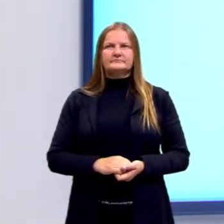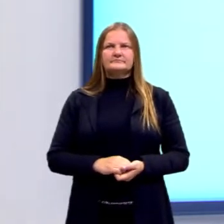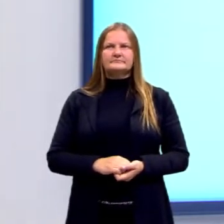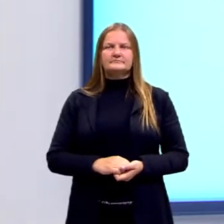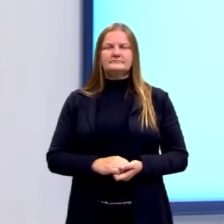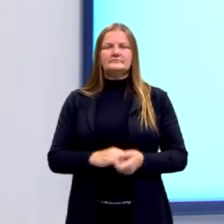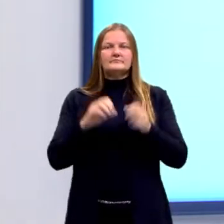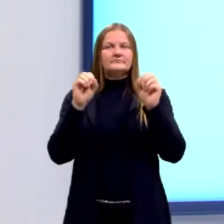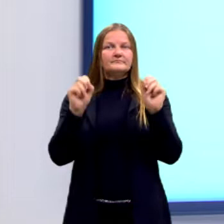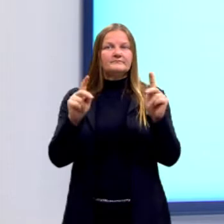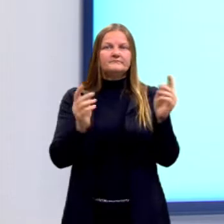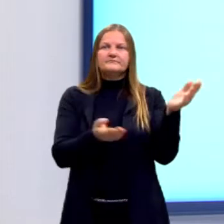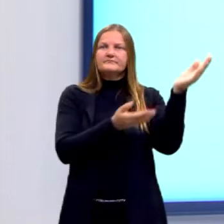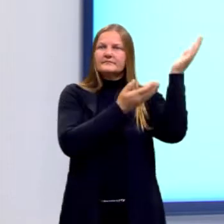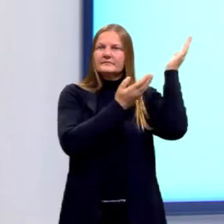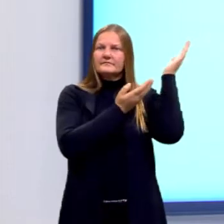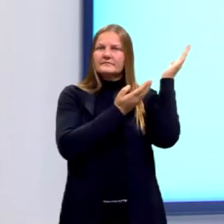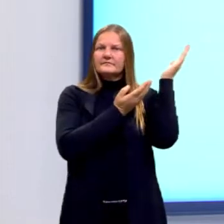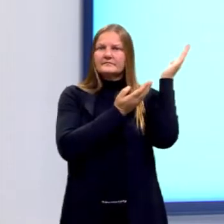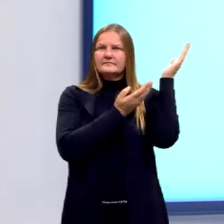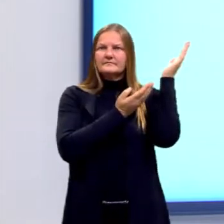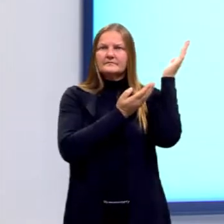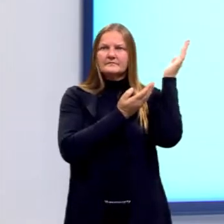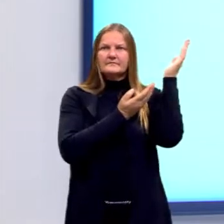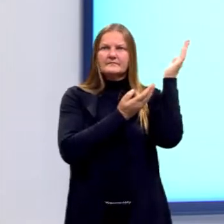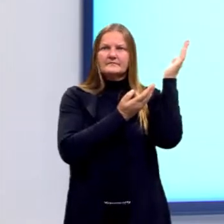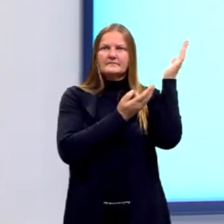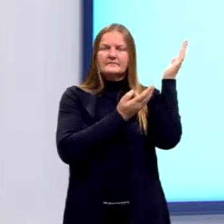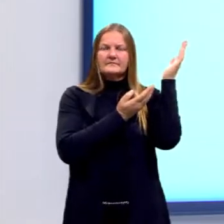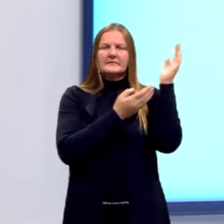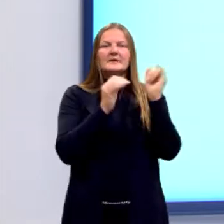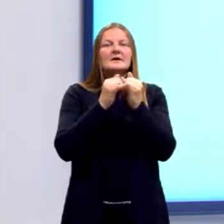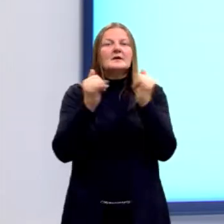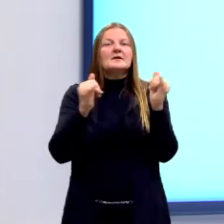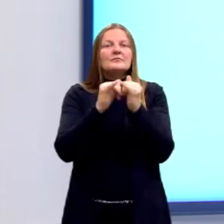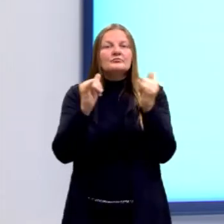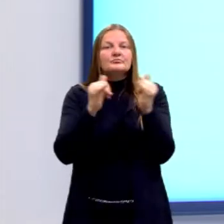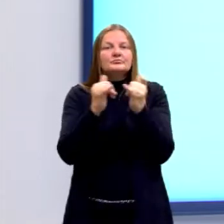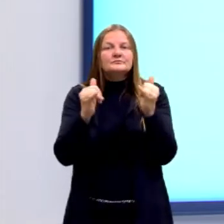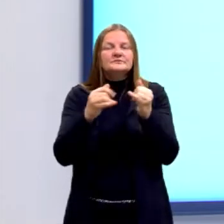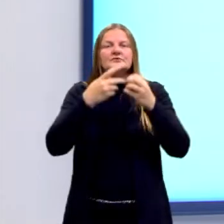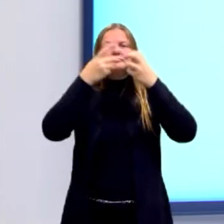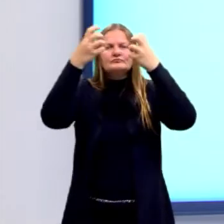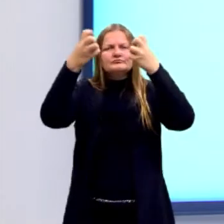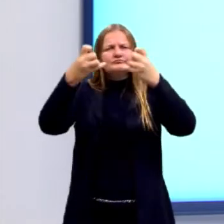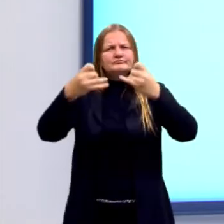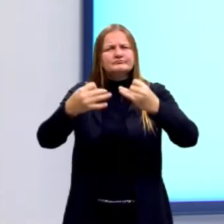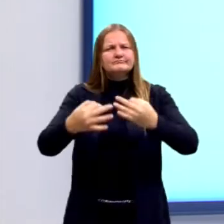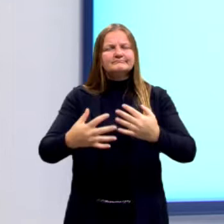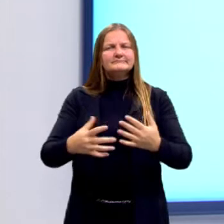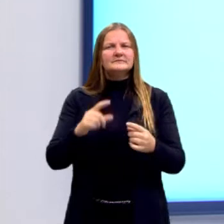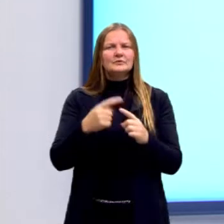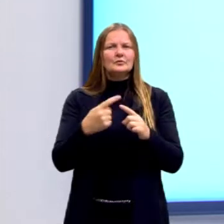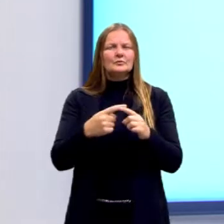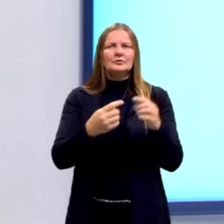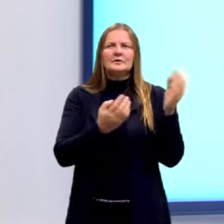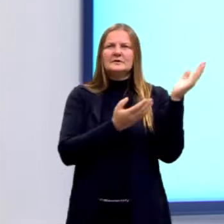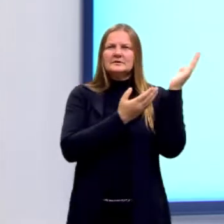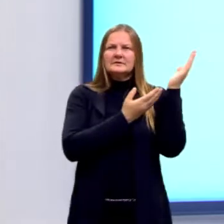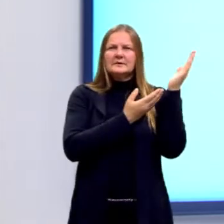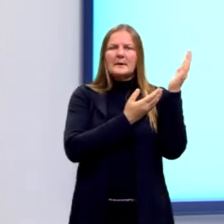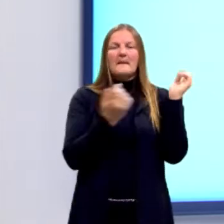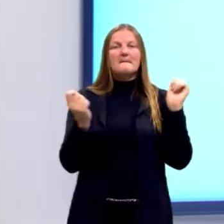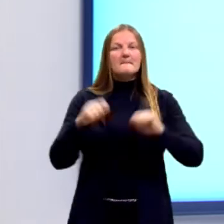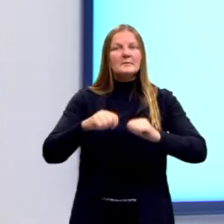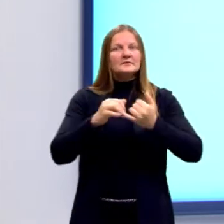Tá certo então Aline a a energia a gente falou até agora sobre a energia não é potencial elétrica